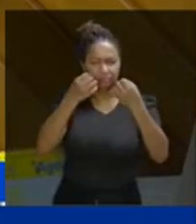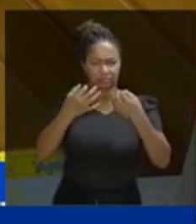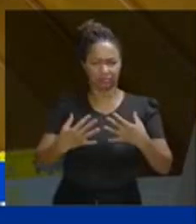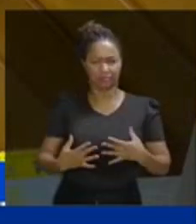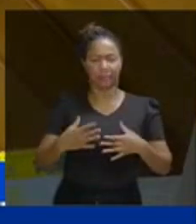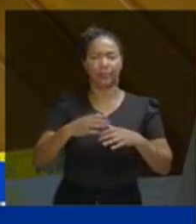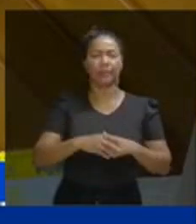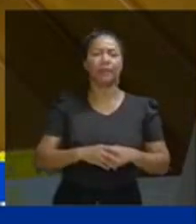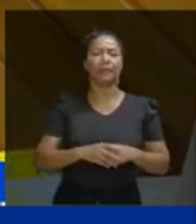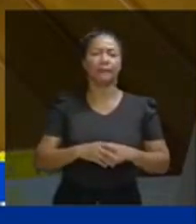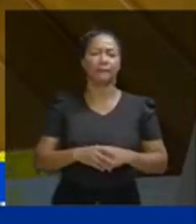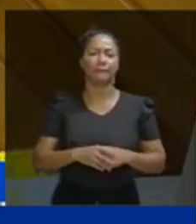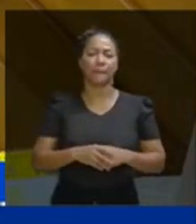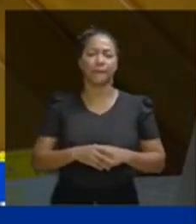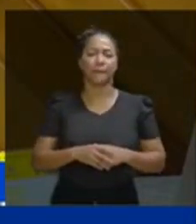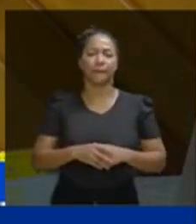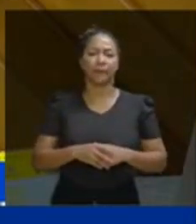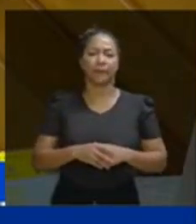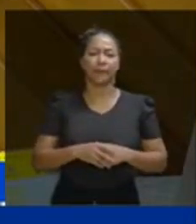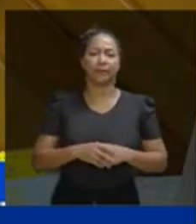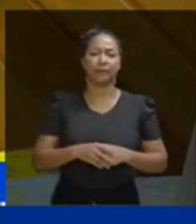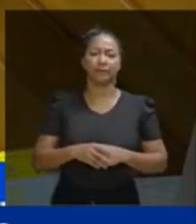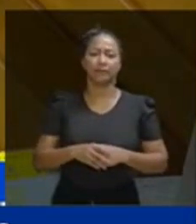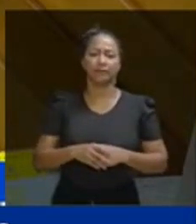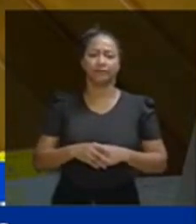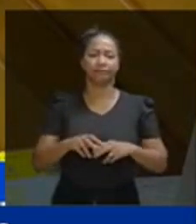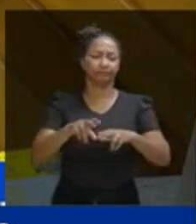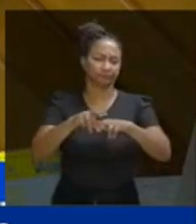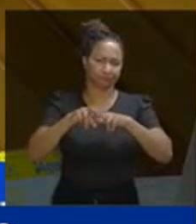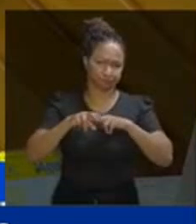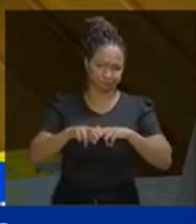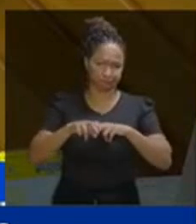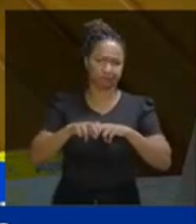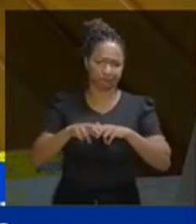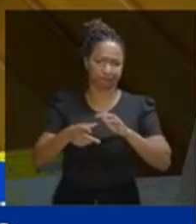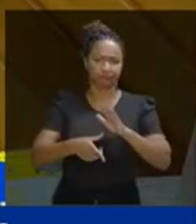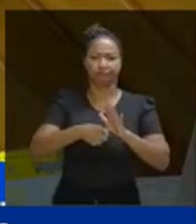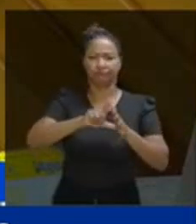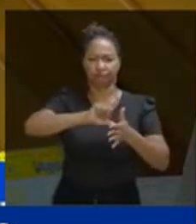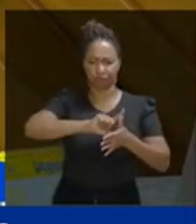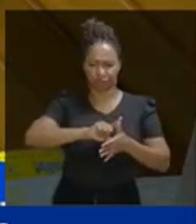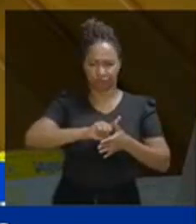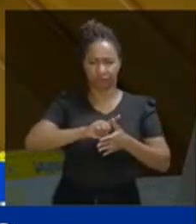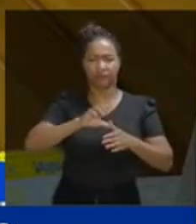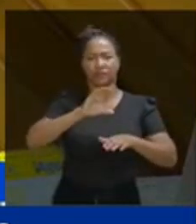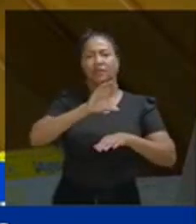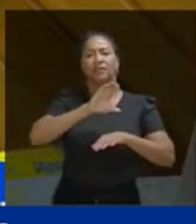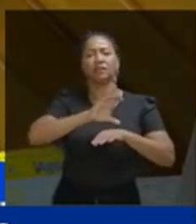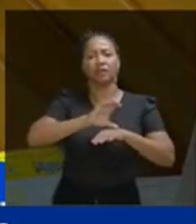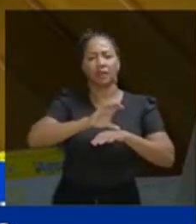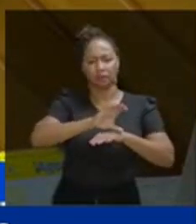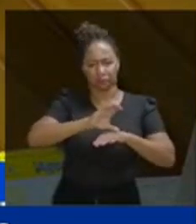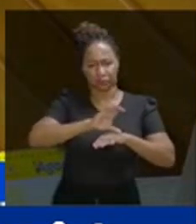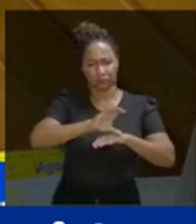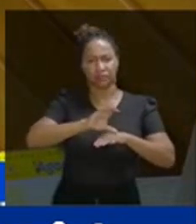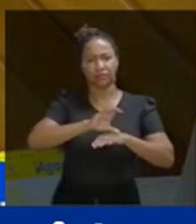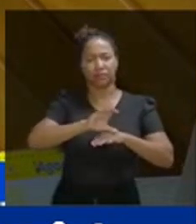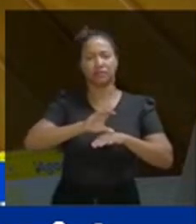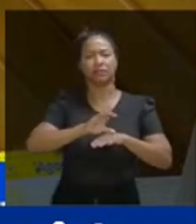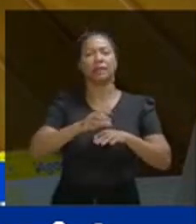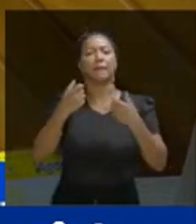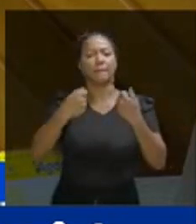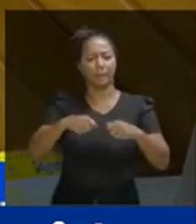4.737 de 1965 e, portanto, prévia à Constituição Federal de 88, deve